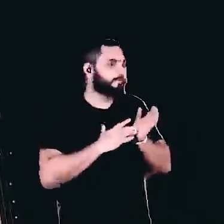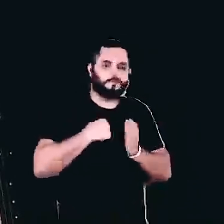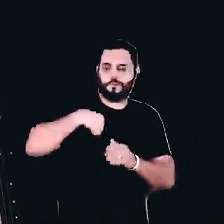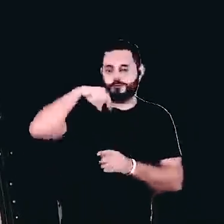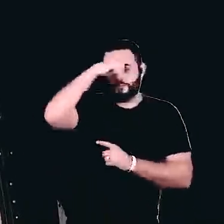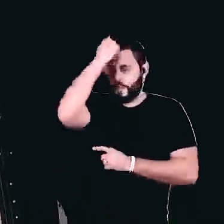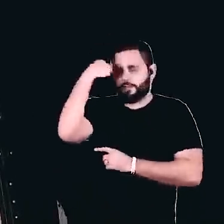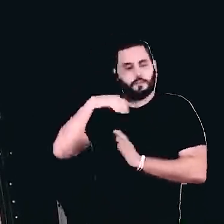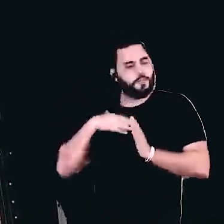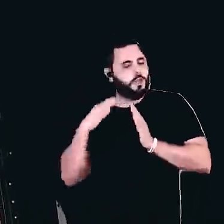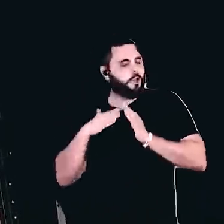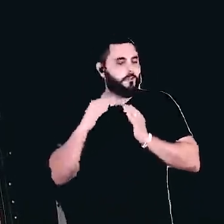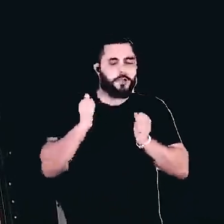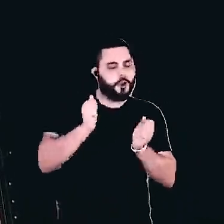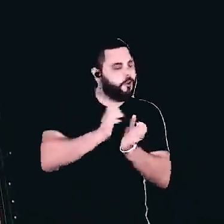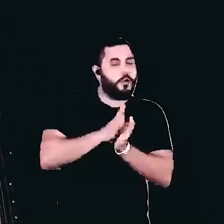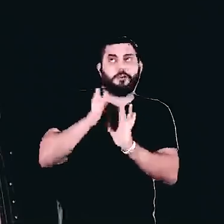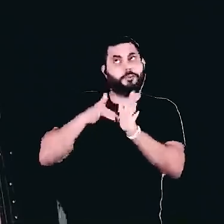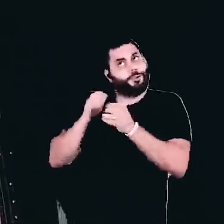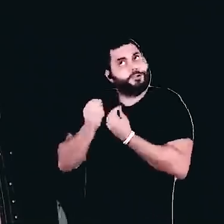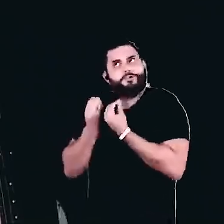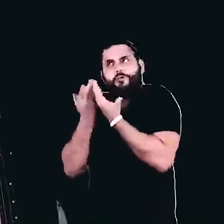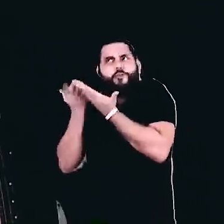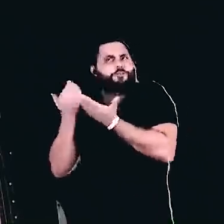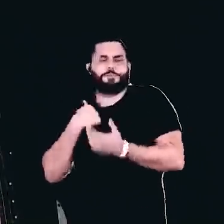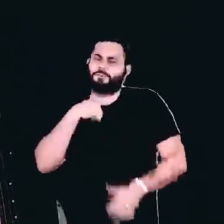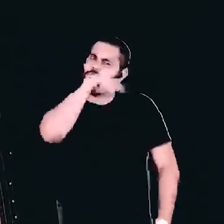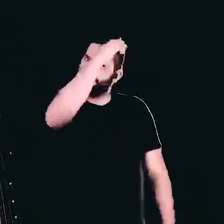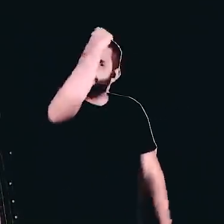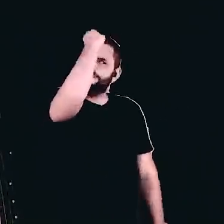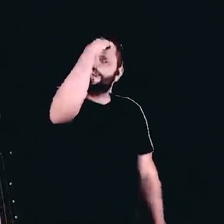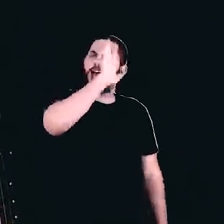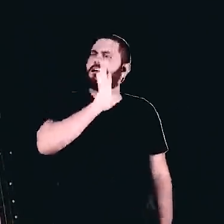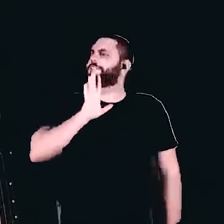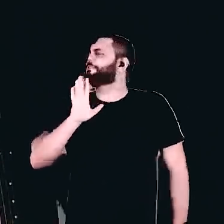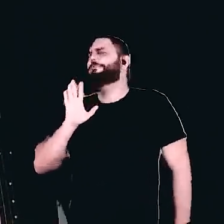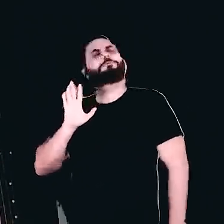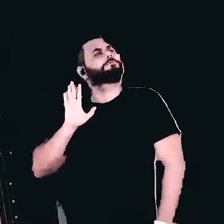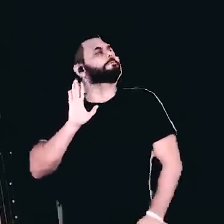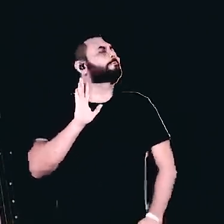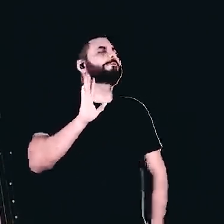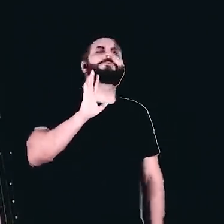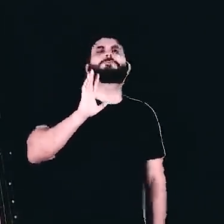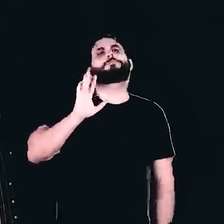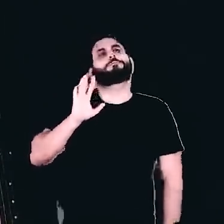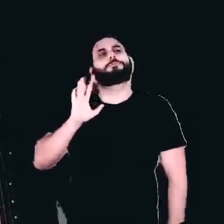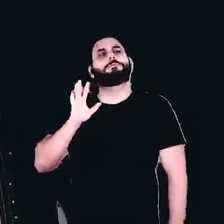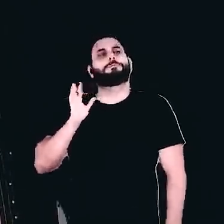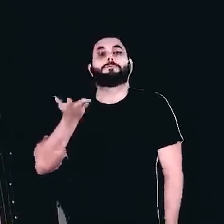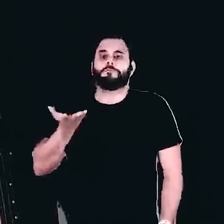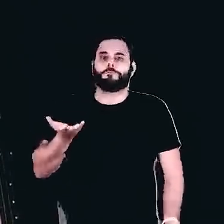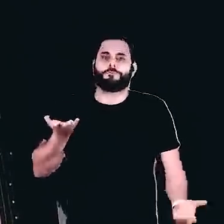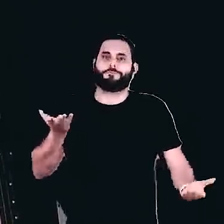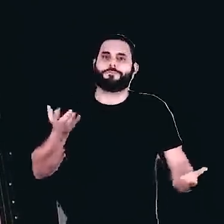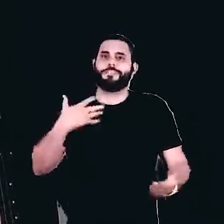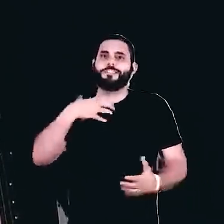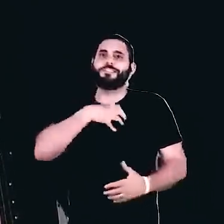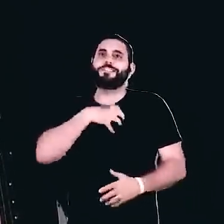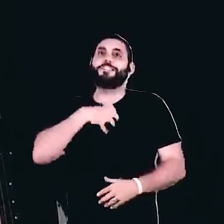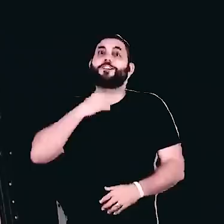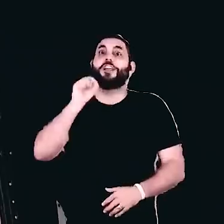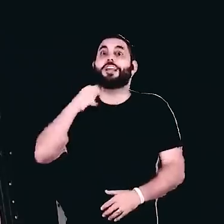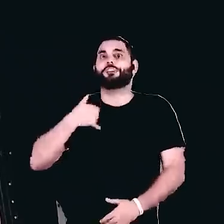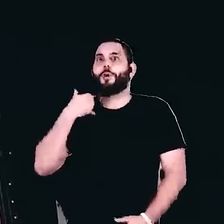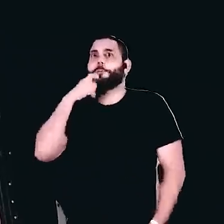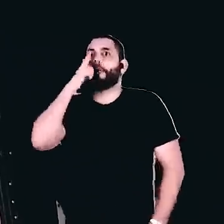santo na minha casa, mas toda honra e toda glória pra Jesus. Né? Ainda dá um ar de santidade na soberba.